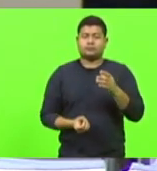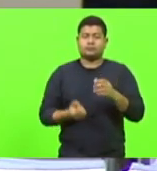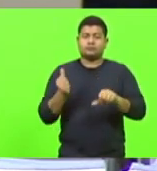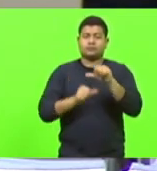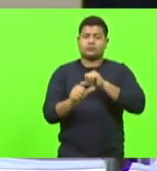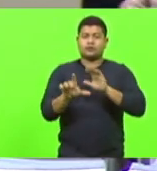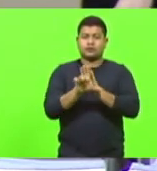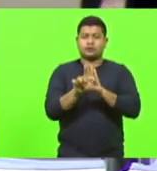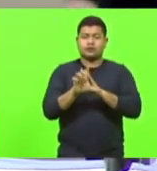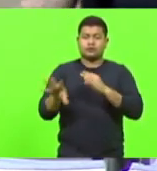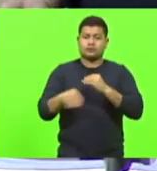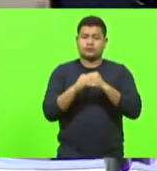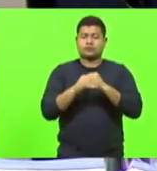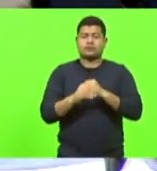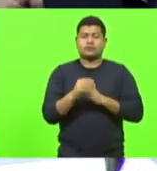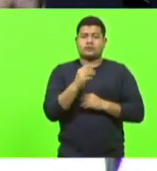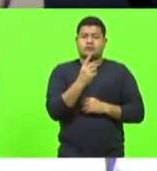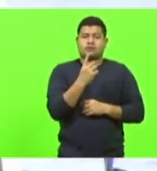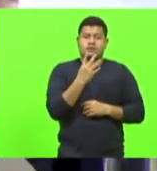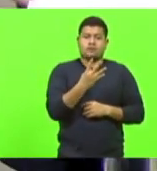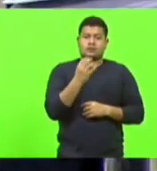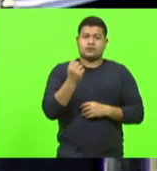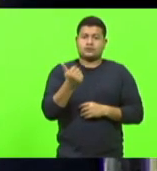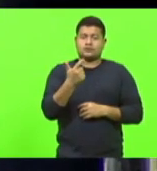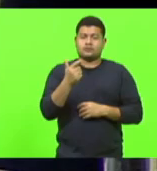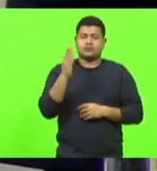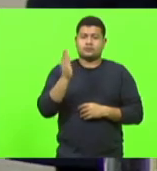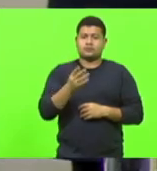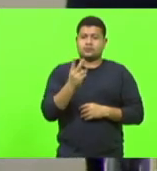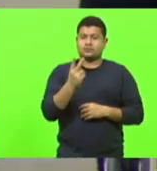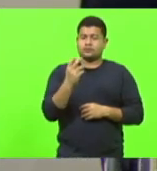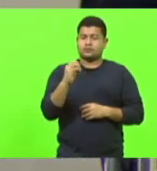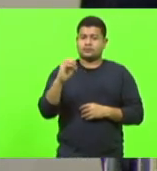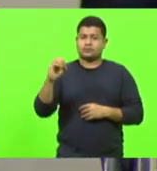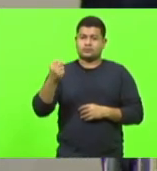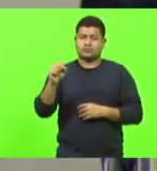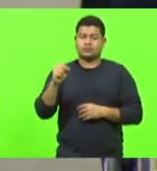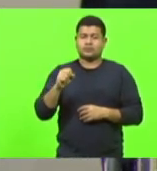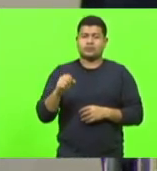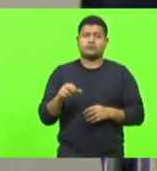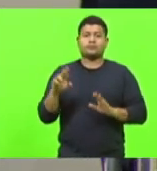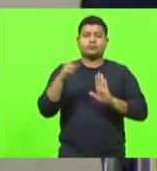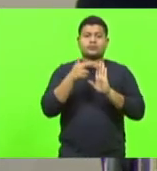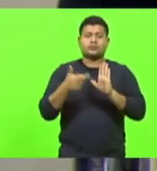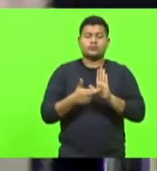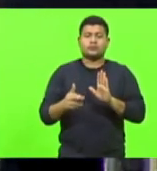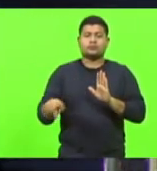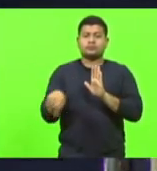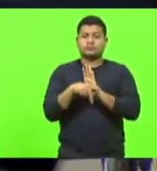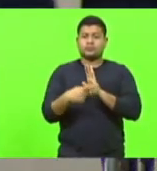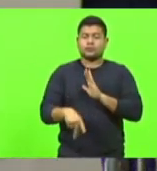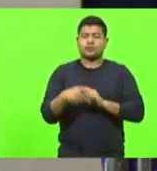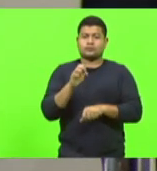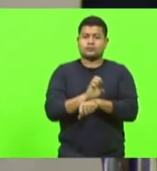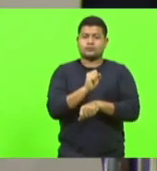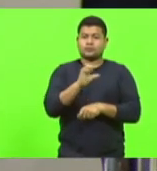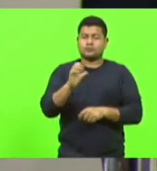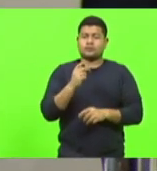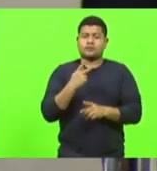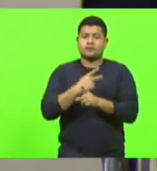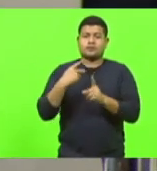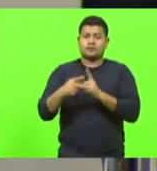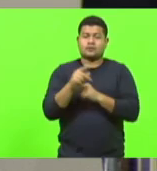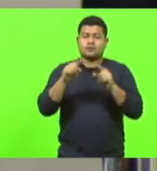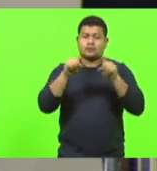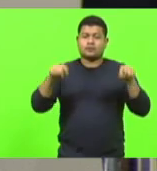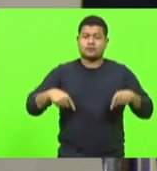412/2008 que dispõe sobre a organização do regime próprio da Previdência do servidor dos Servidores do Estado de Santa Catarina e estabelece